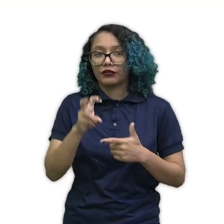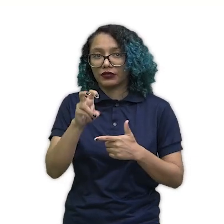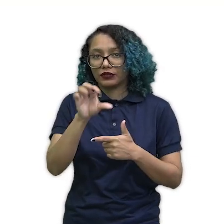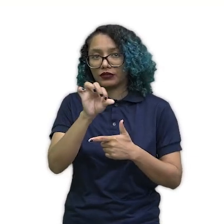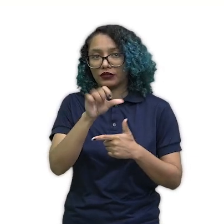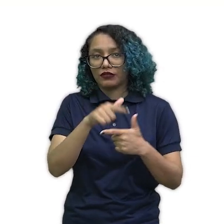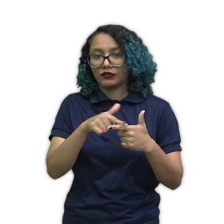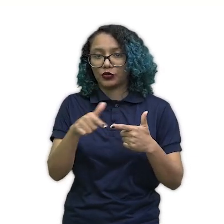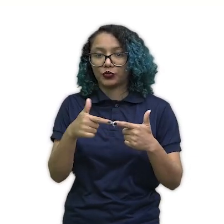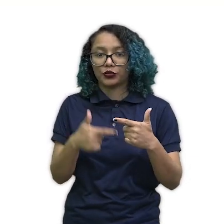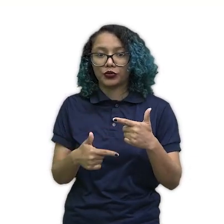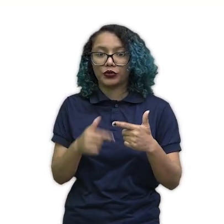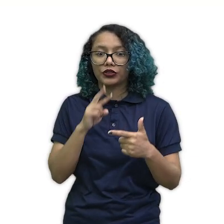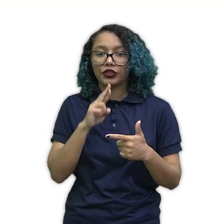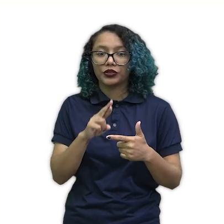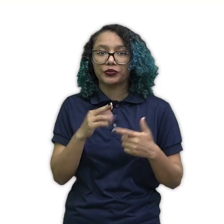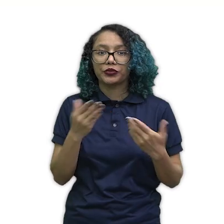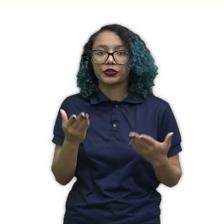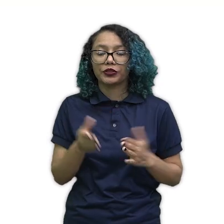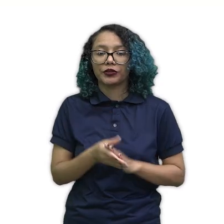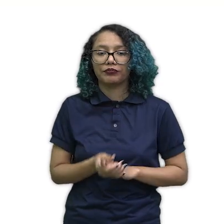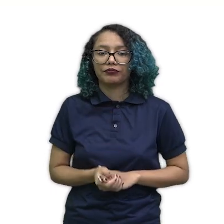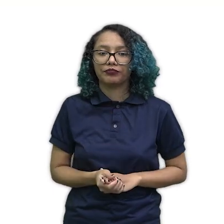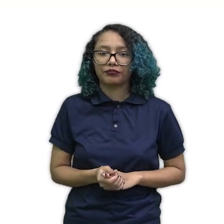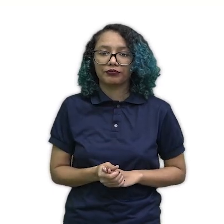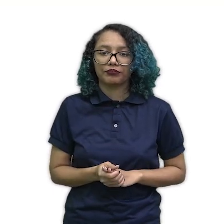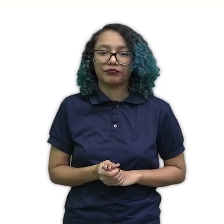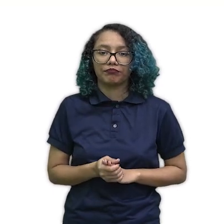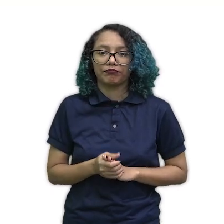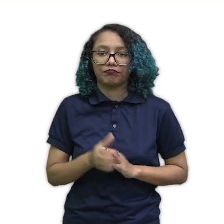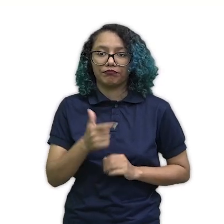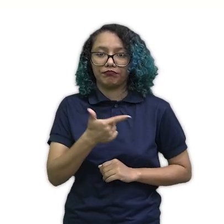59 dividido por 2, o resultado é igual a